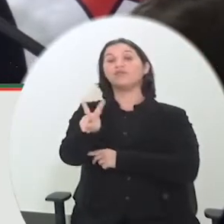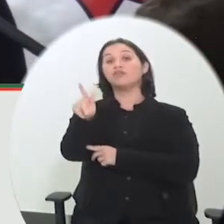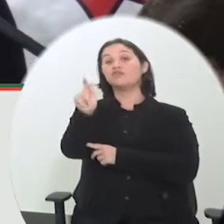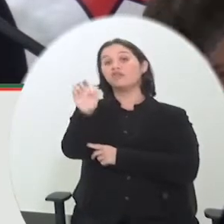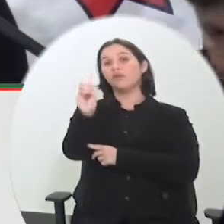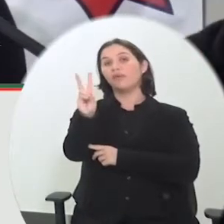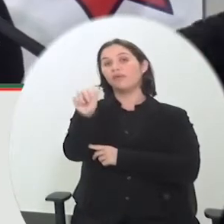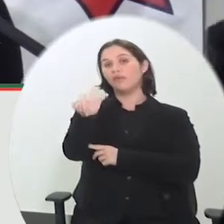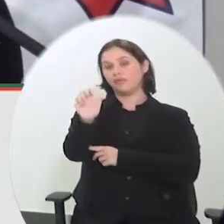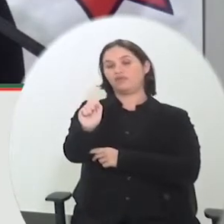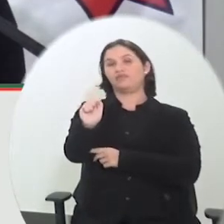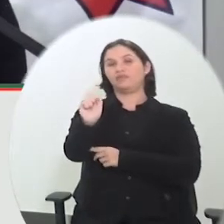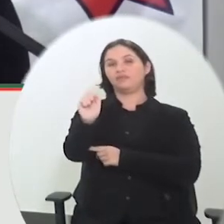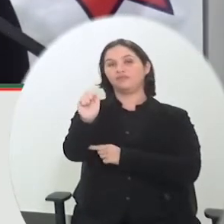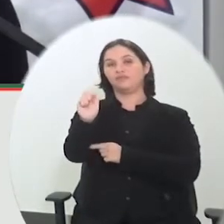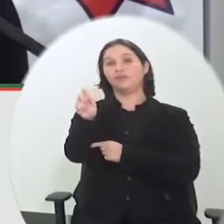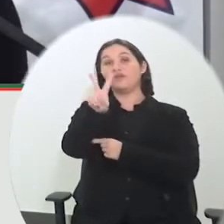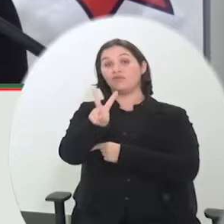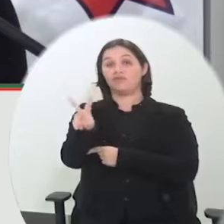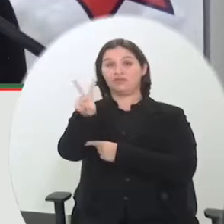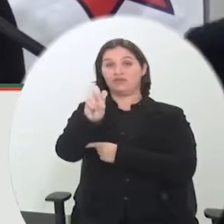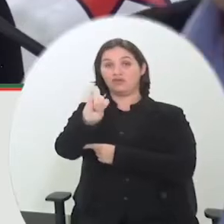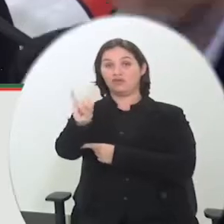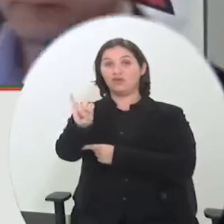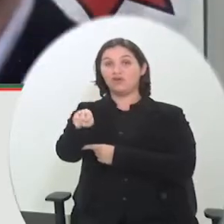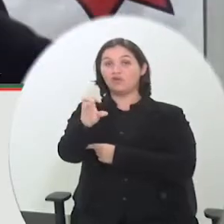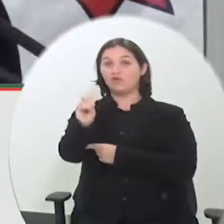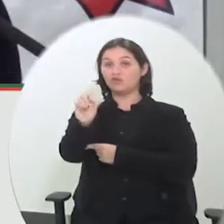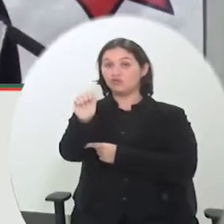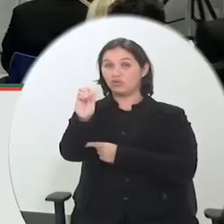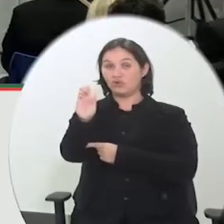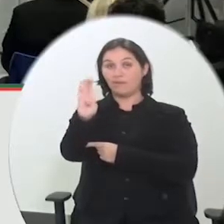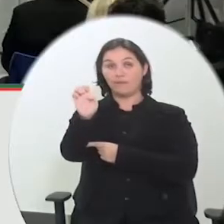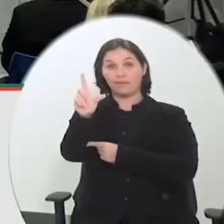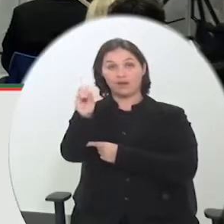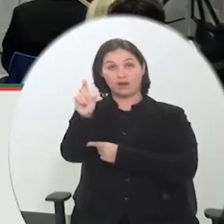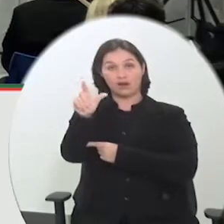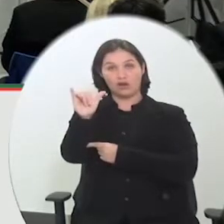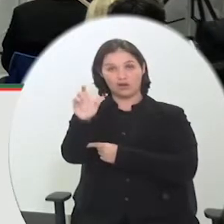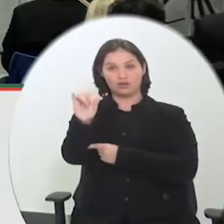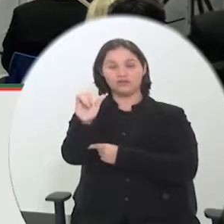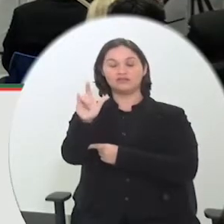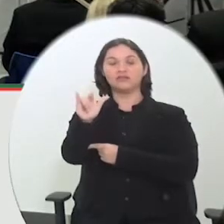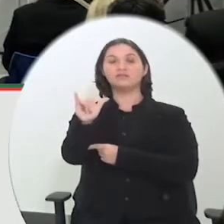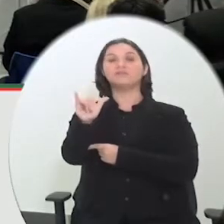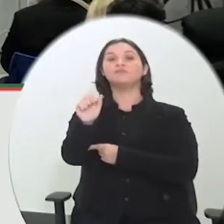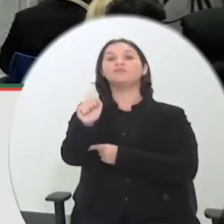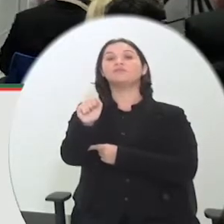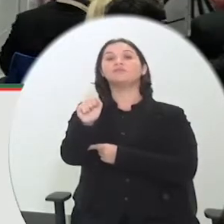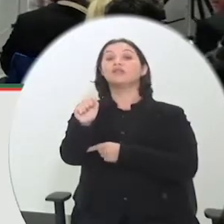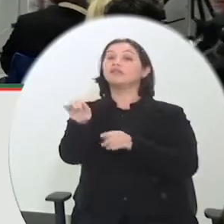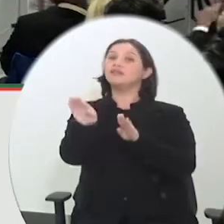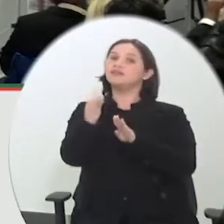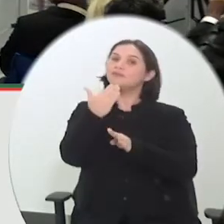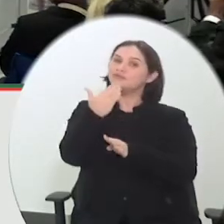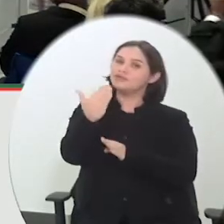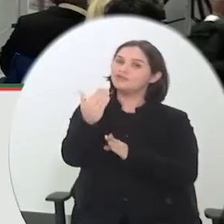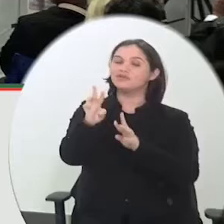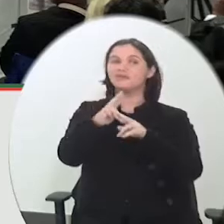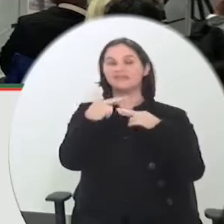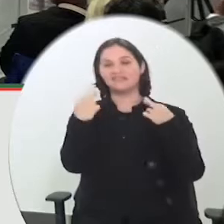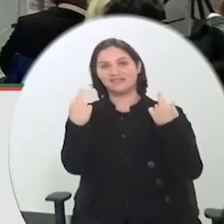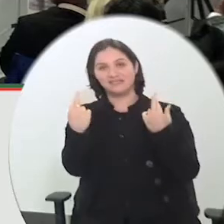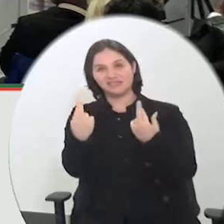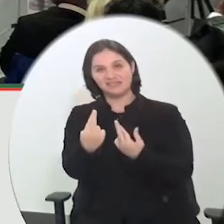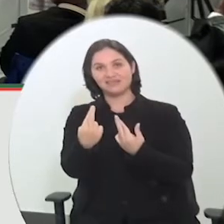Giovana Benedetti Zanetti, vereador João Batista Belloli, o Tita Belloli, proponente desta homenagem, a quem